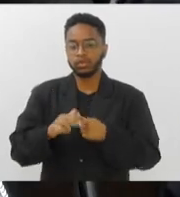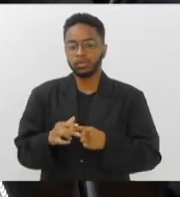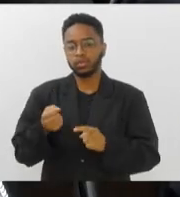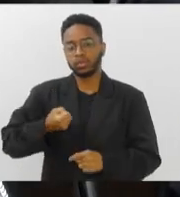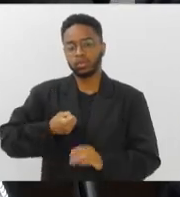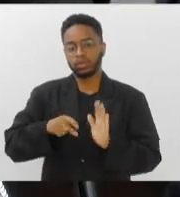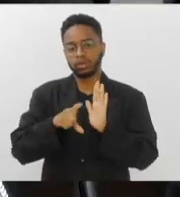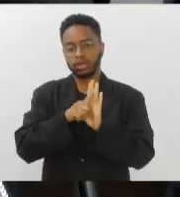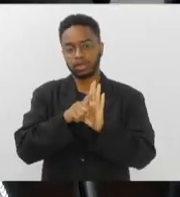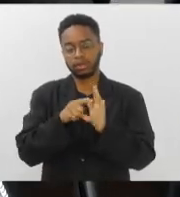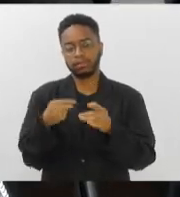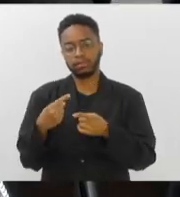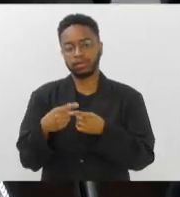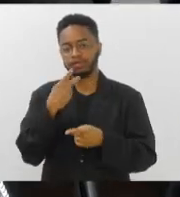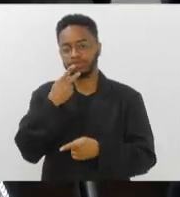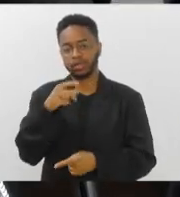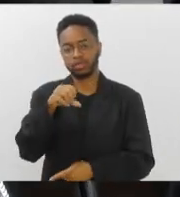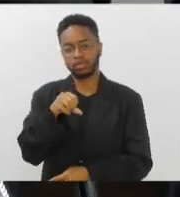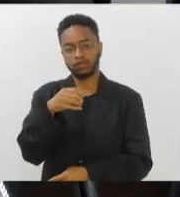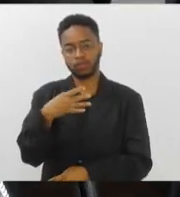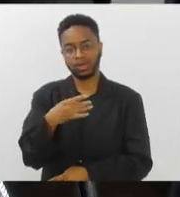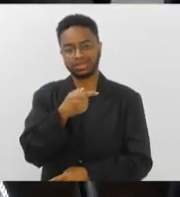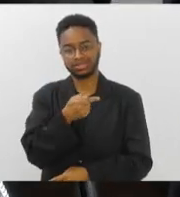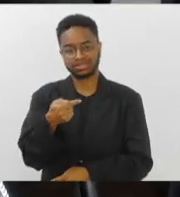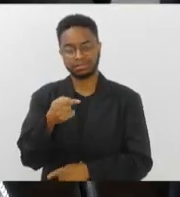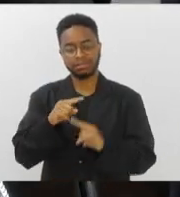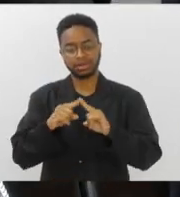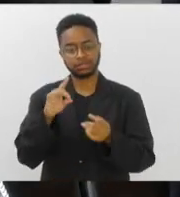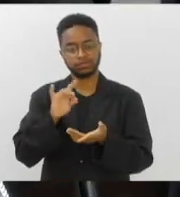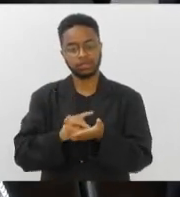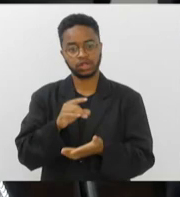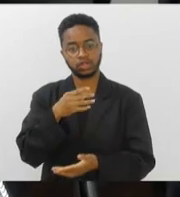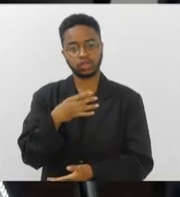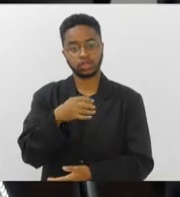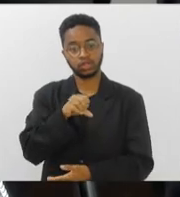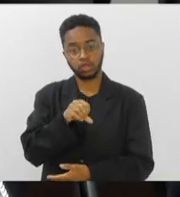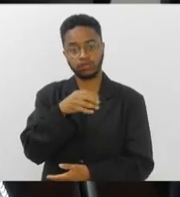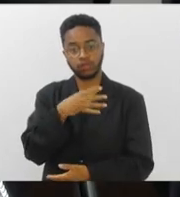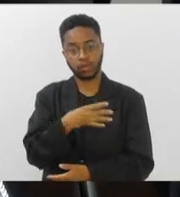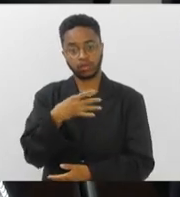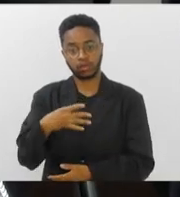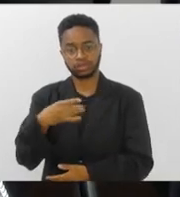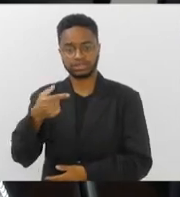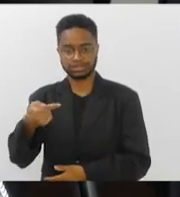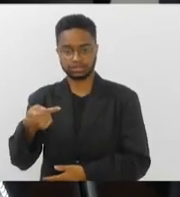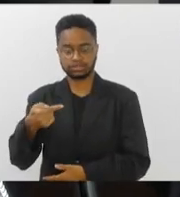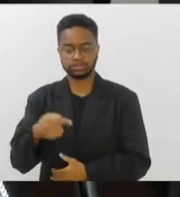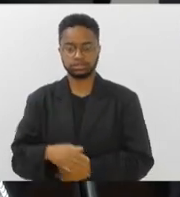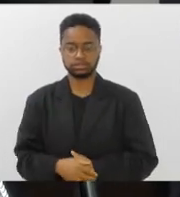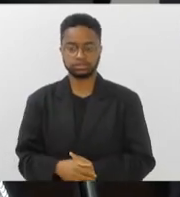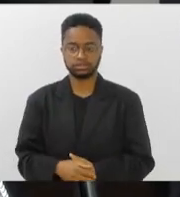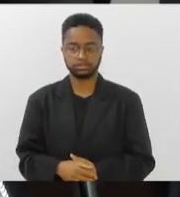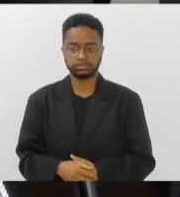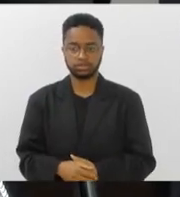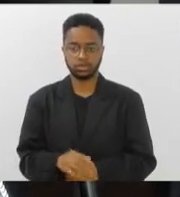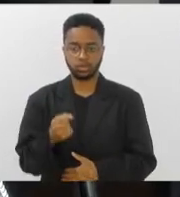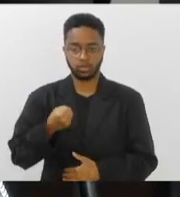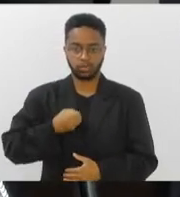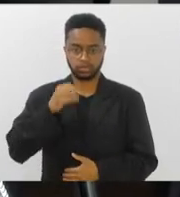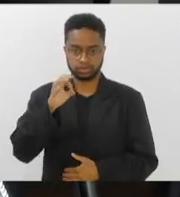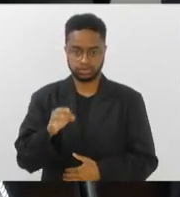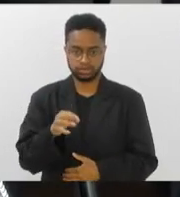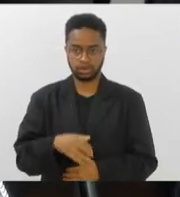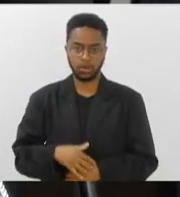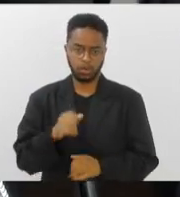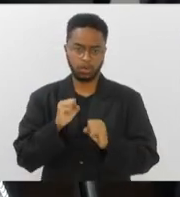lei, que ele fala 9477, mas é, na realidade, 9447, o número correto da lei. Posso